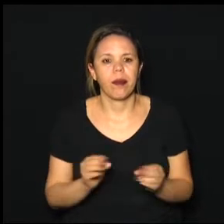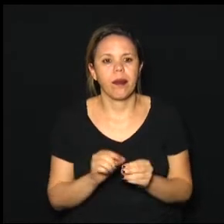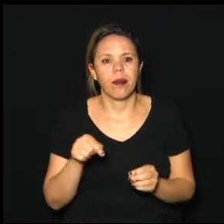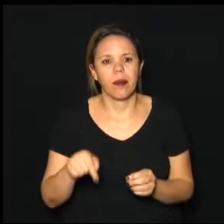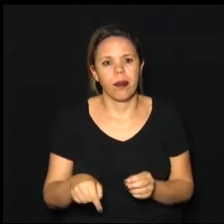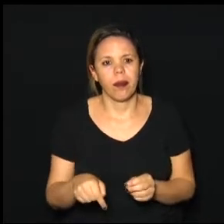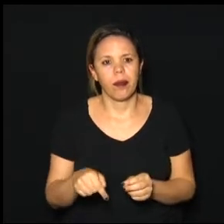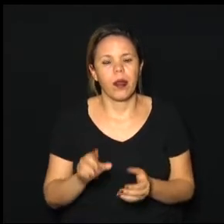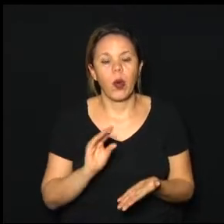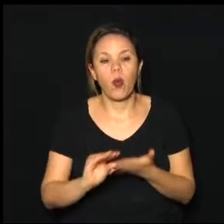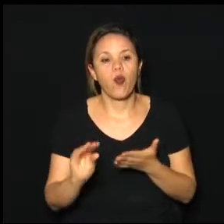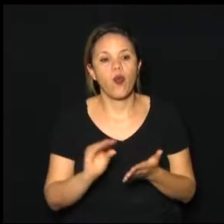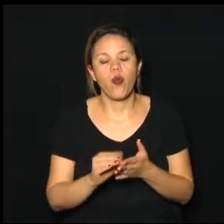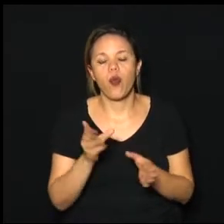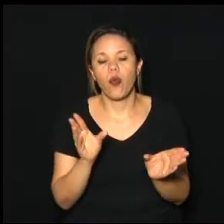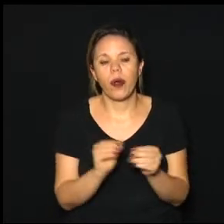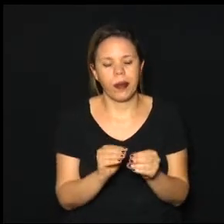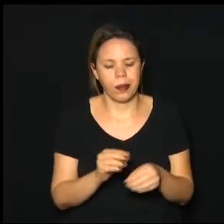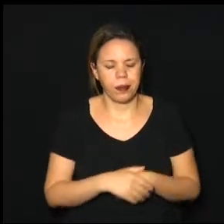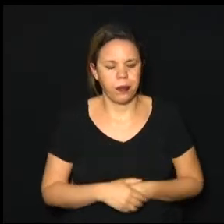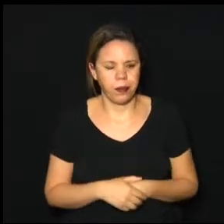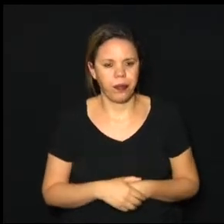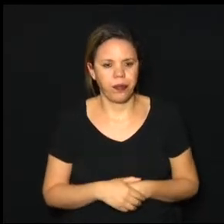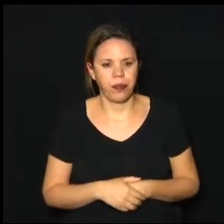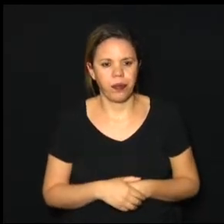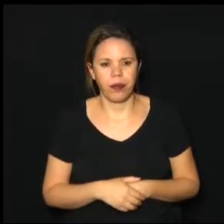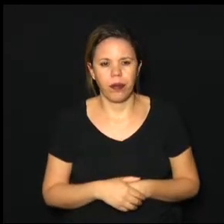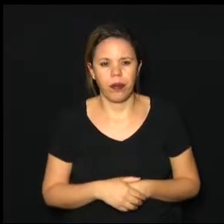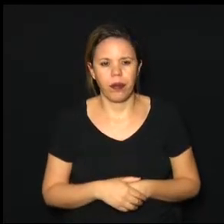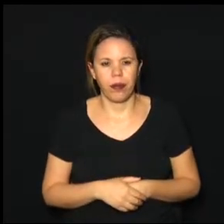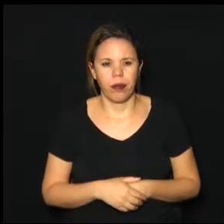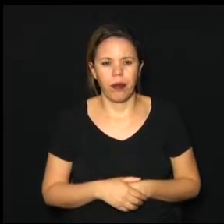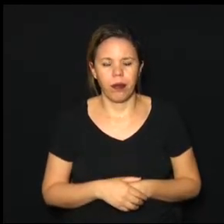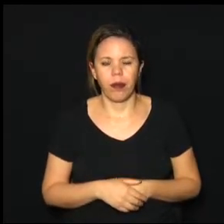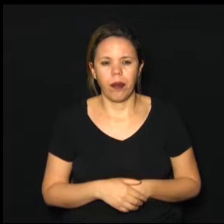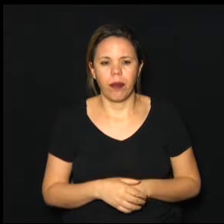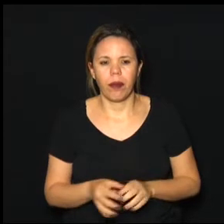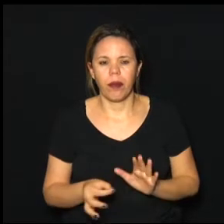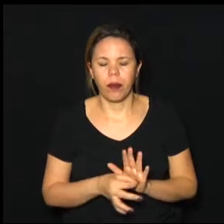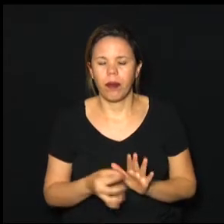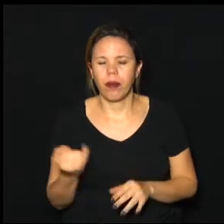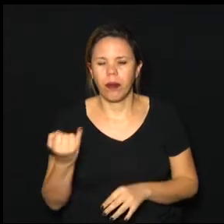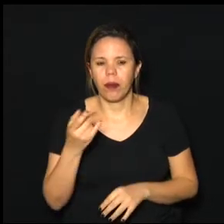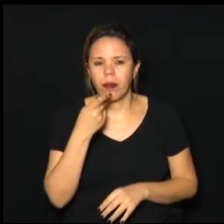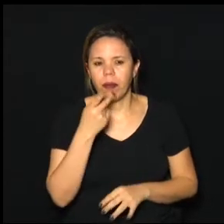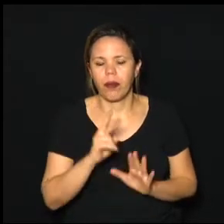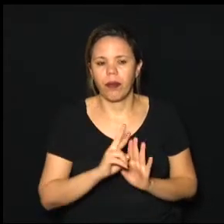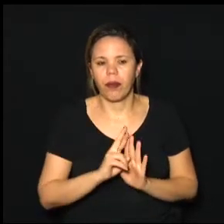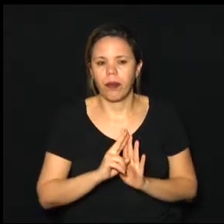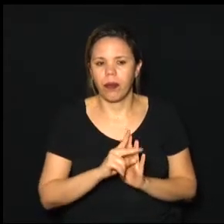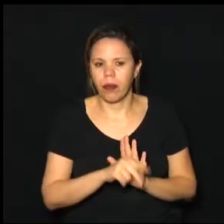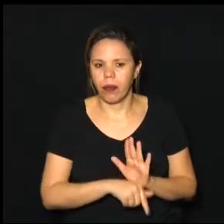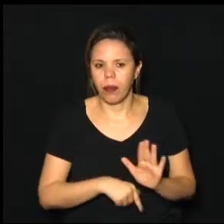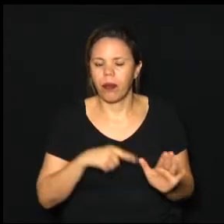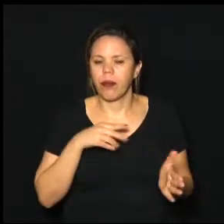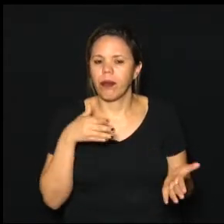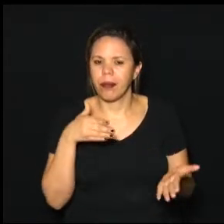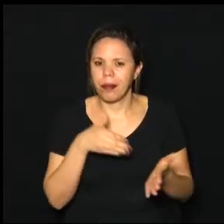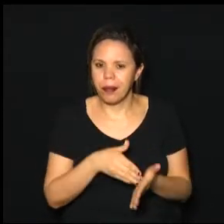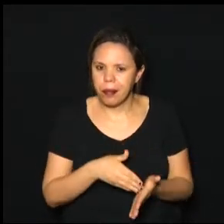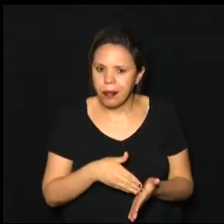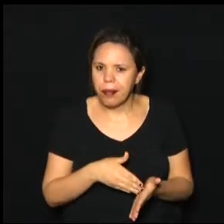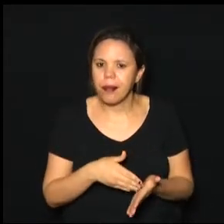parte dos recursos, uma observação muito importante. Existem uma série de